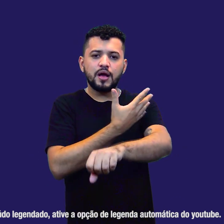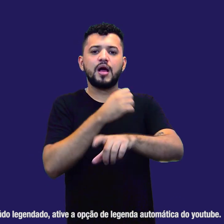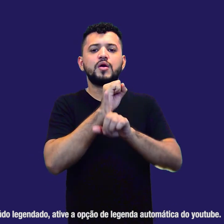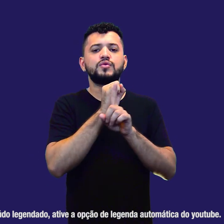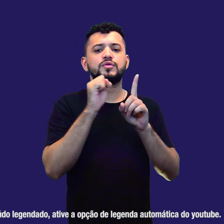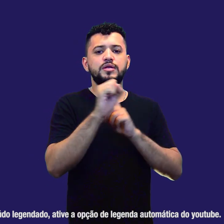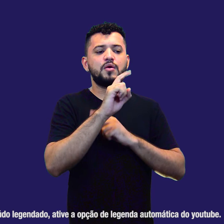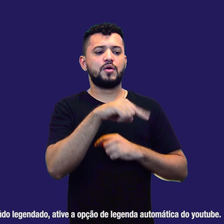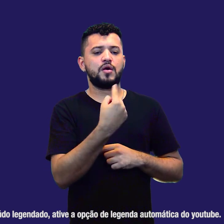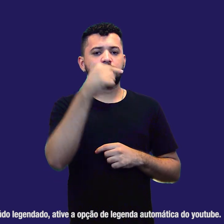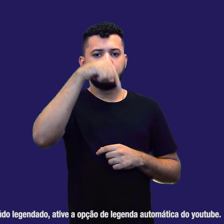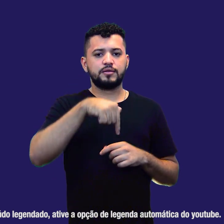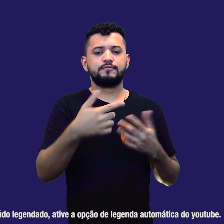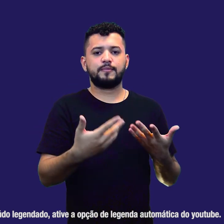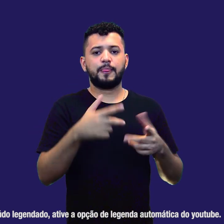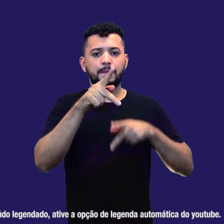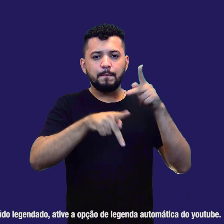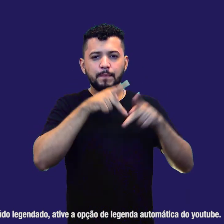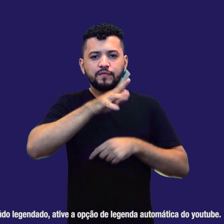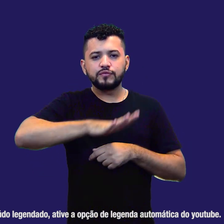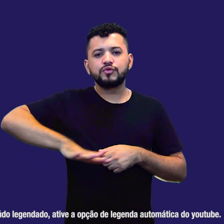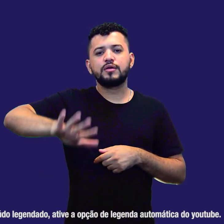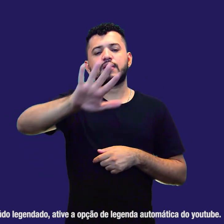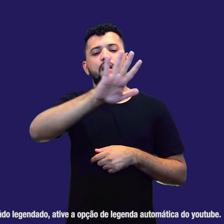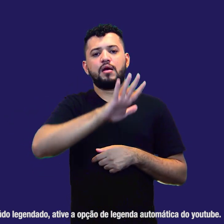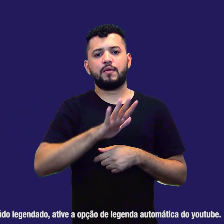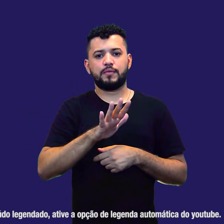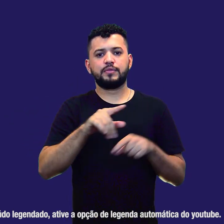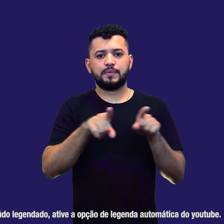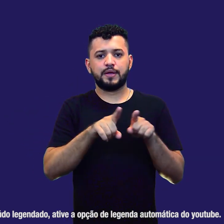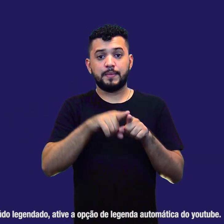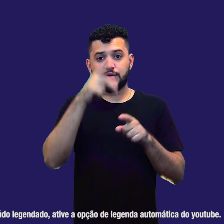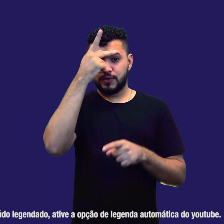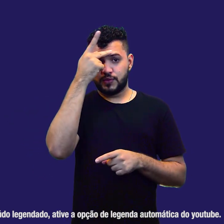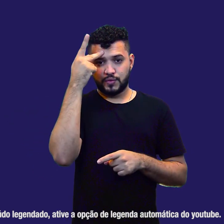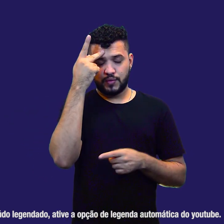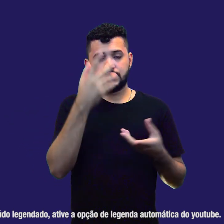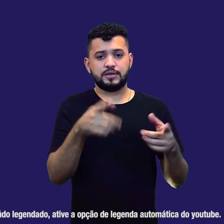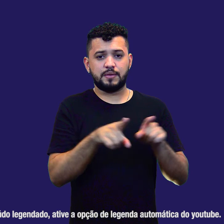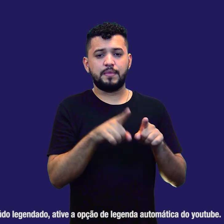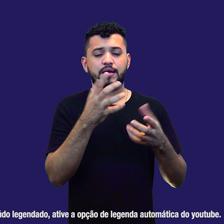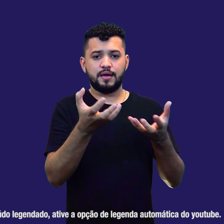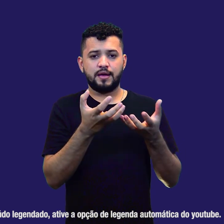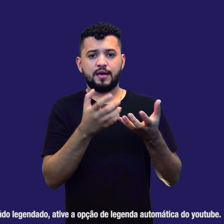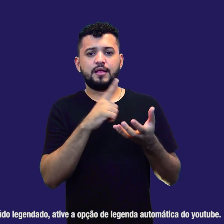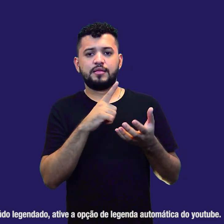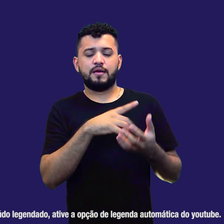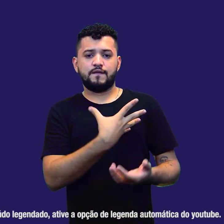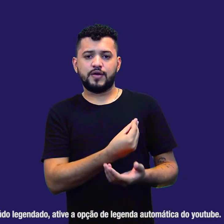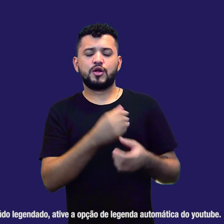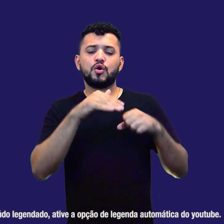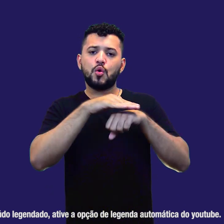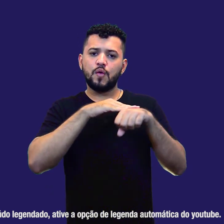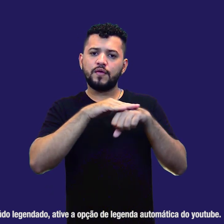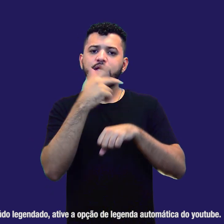isso. Para a população em geral e para aqueles que querem ser pais, conversem com os